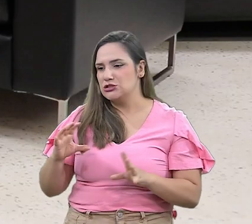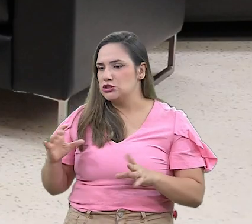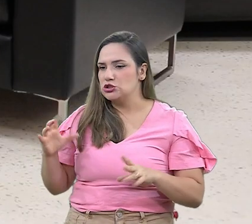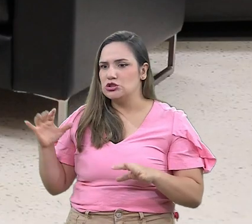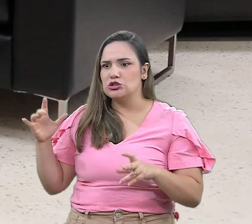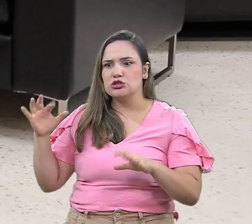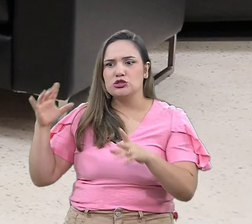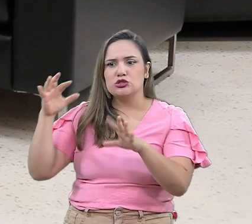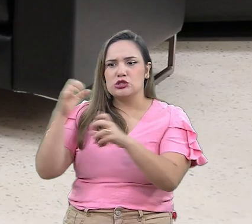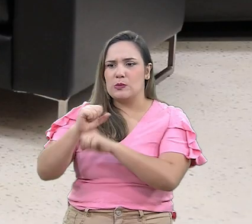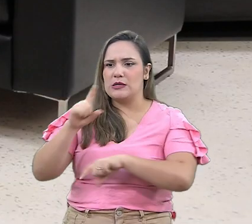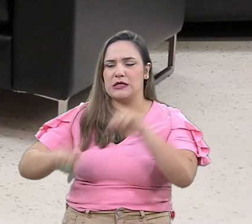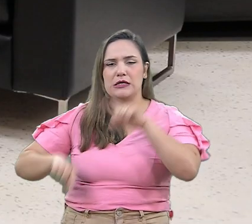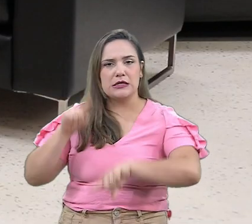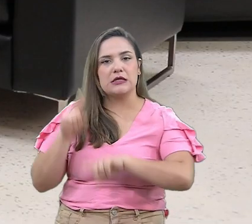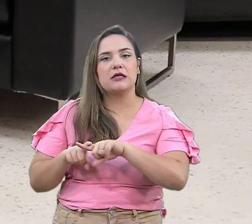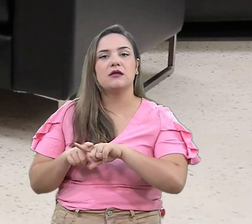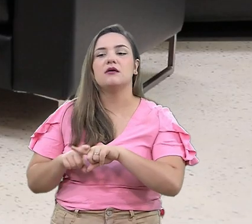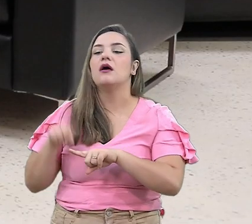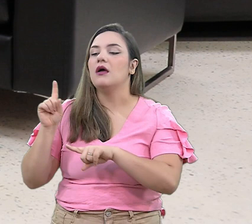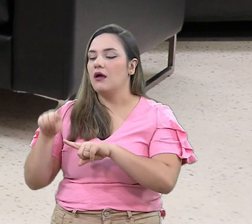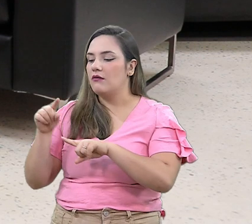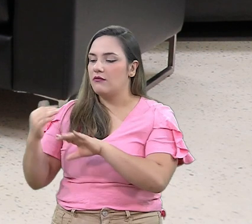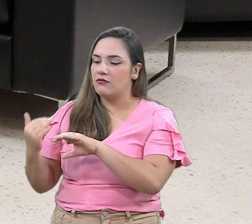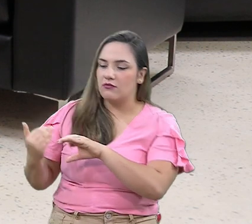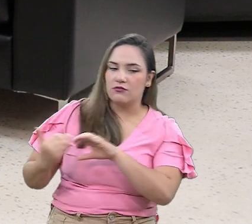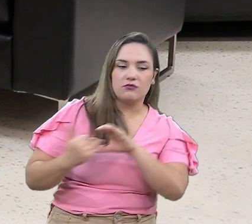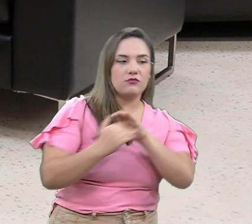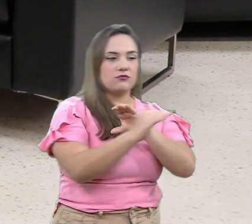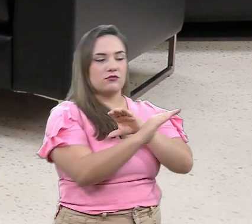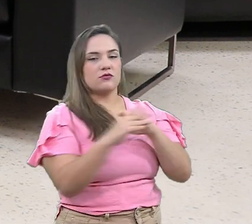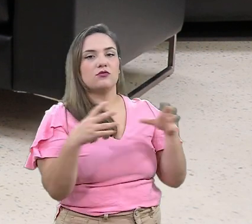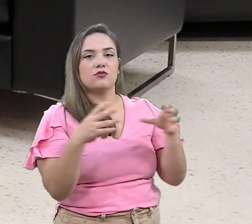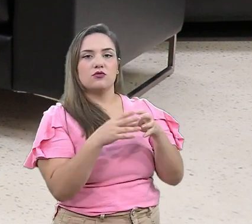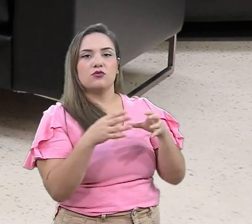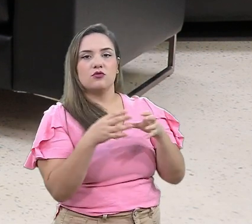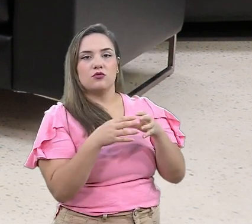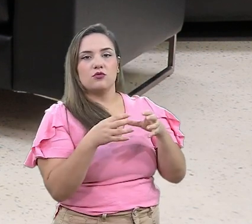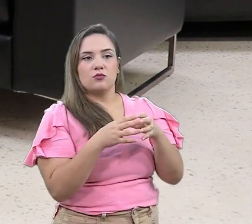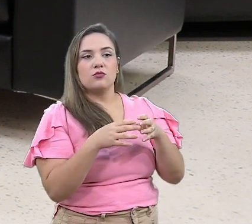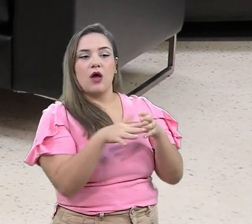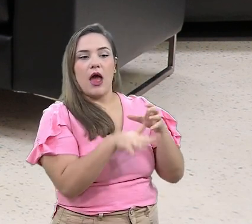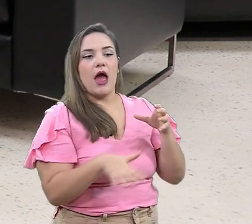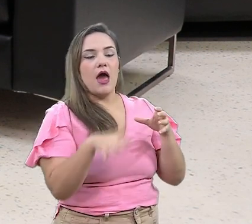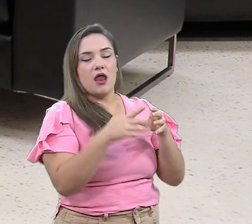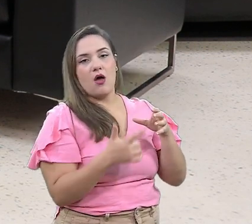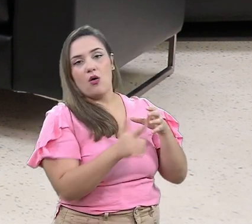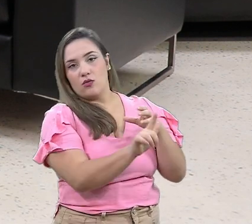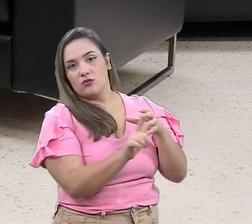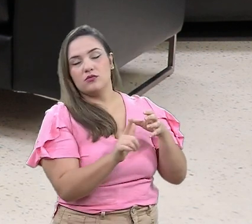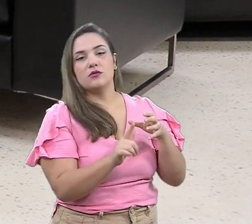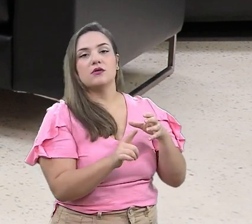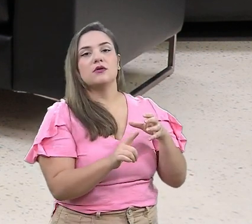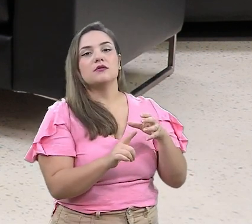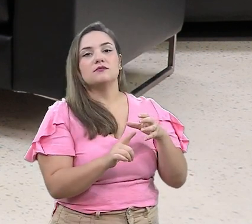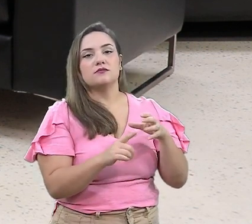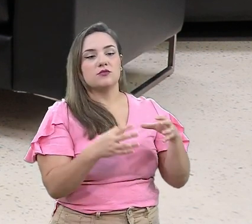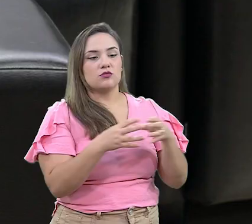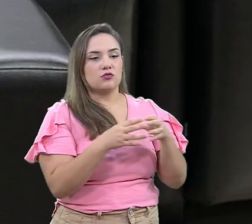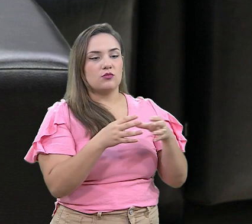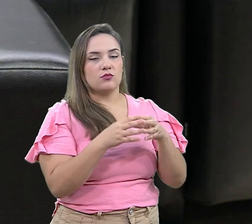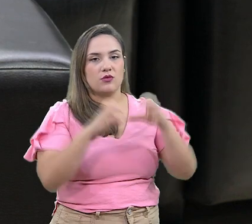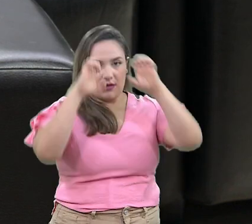Todo esse material, esse procedimento aí é encaminhado para um outro setor,